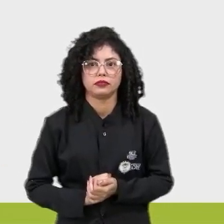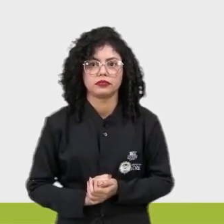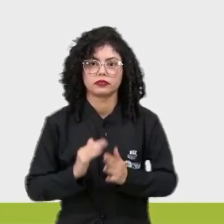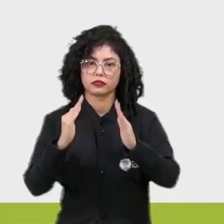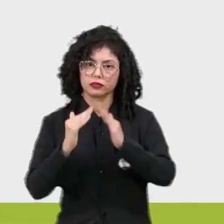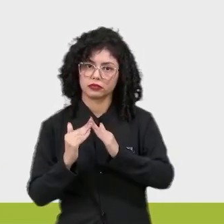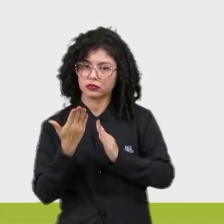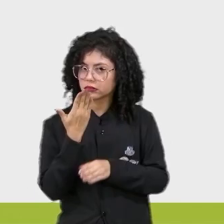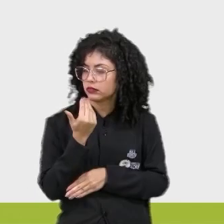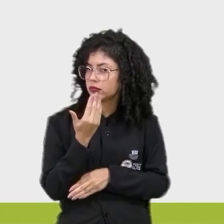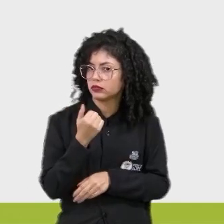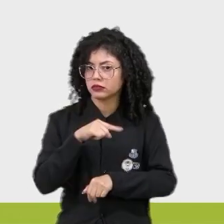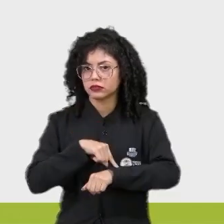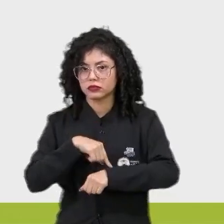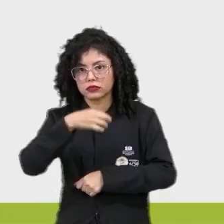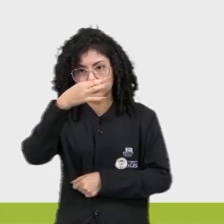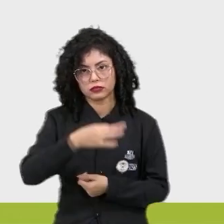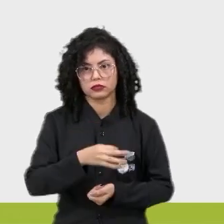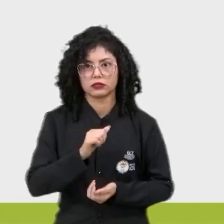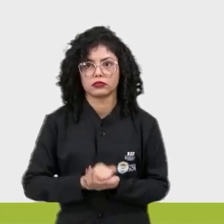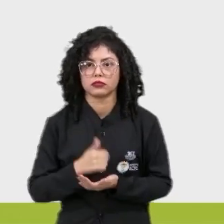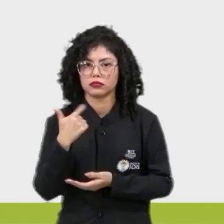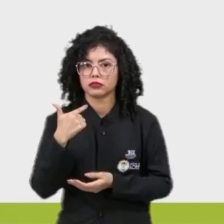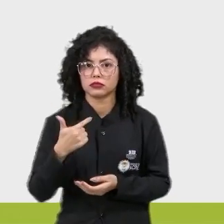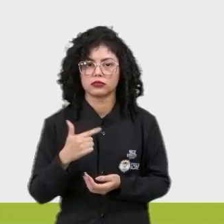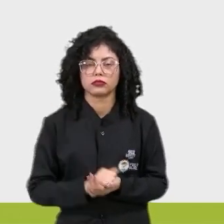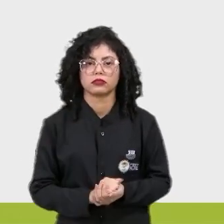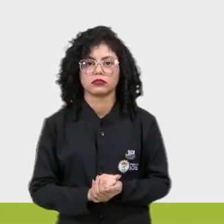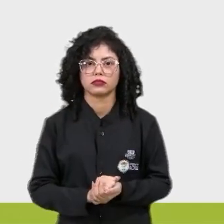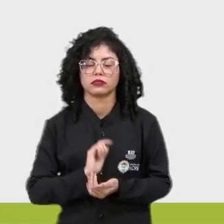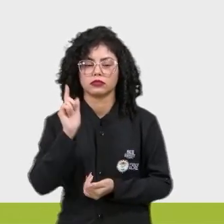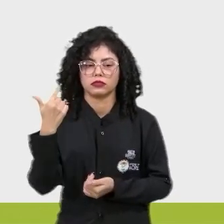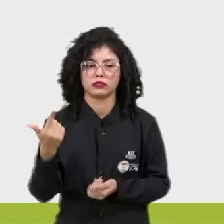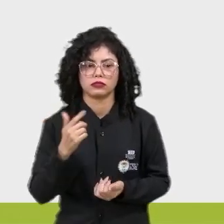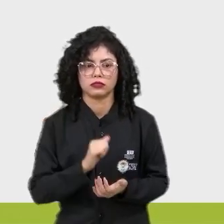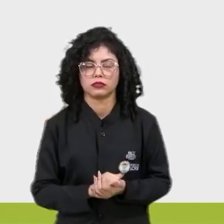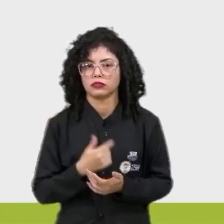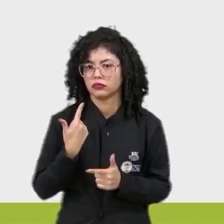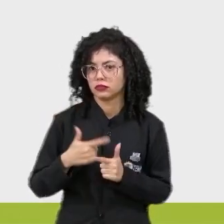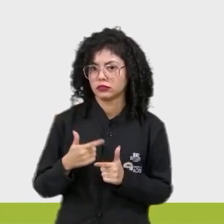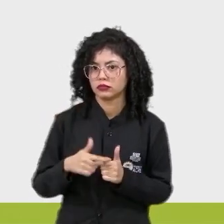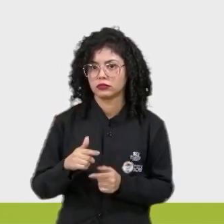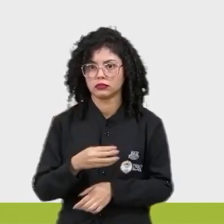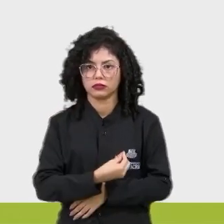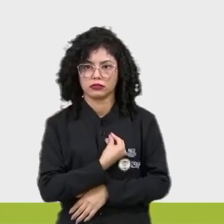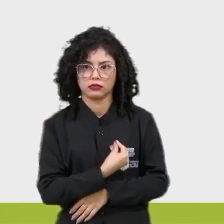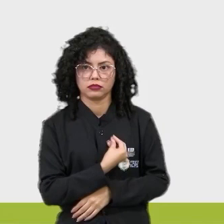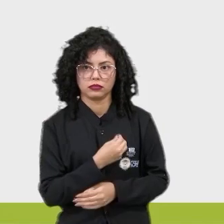Casa, comida na hora certa e não tem predadores, quer dizer, eles não estão correndo riscos aí dentro